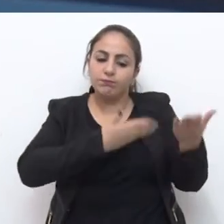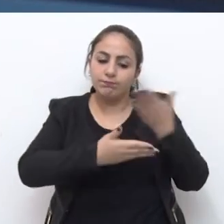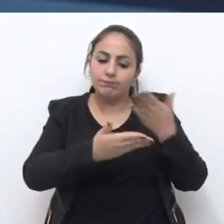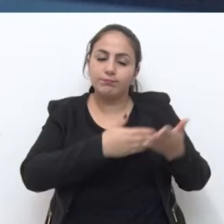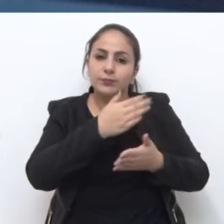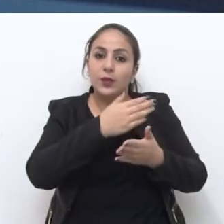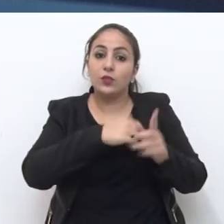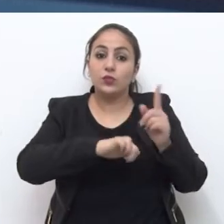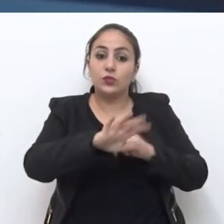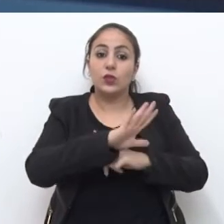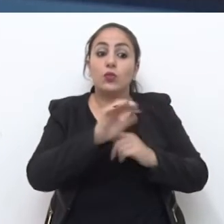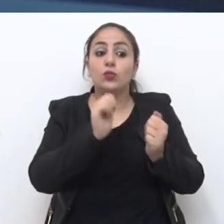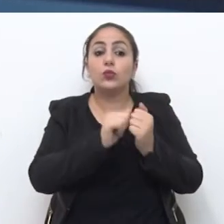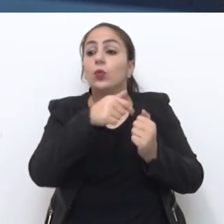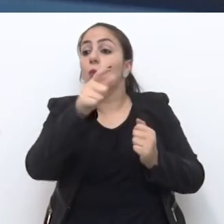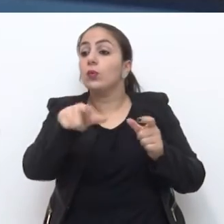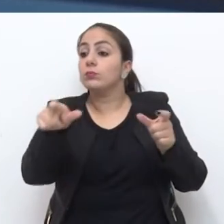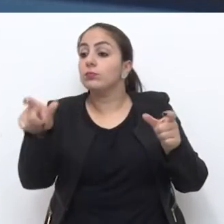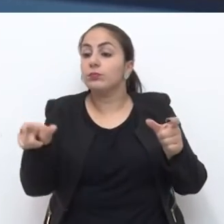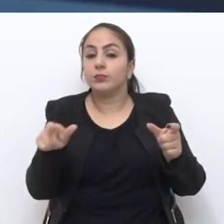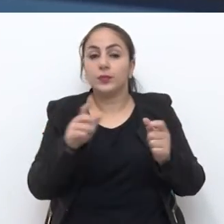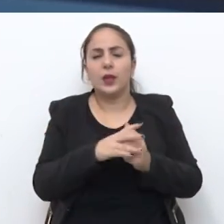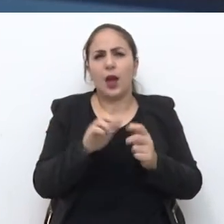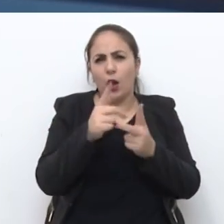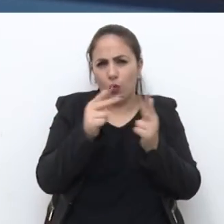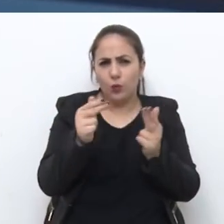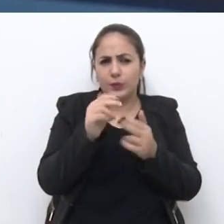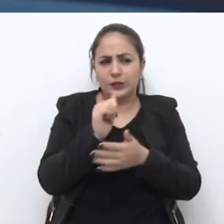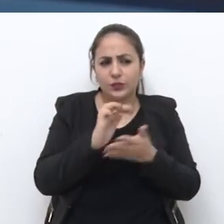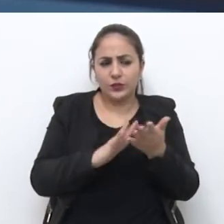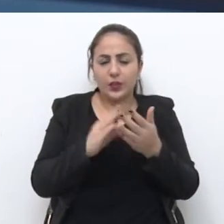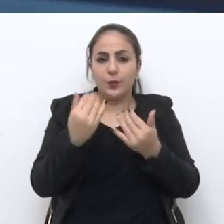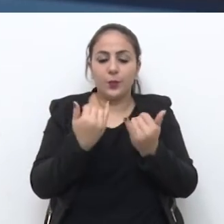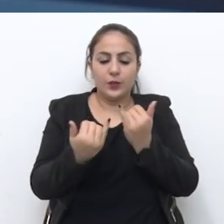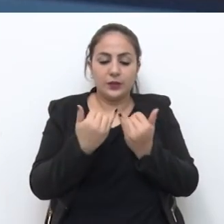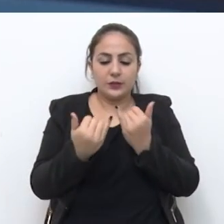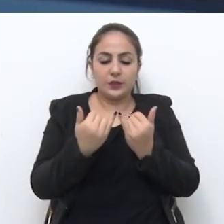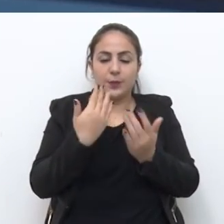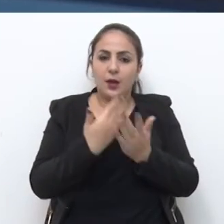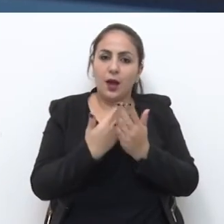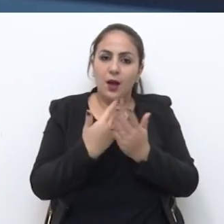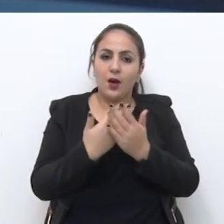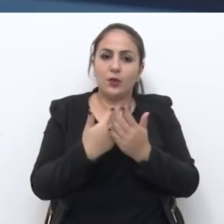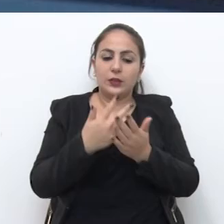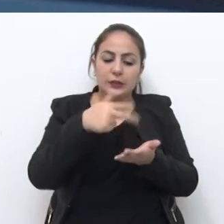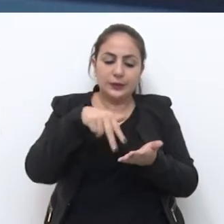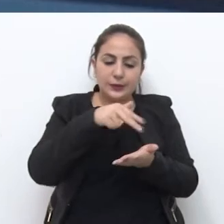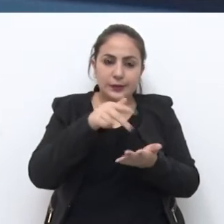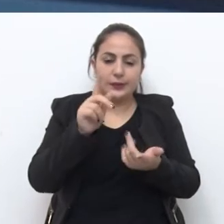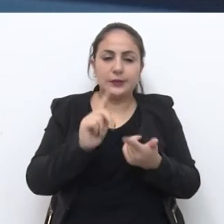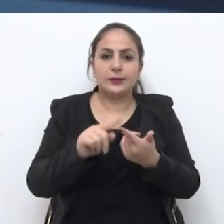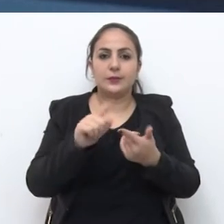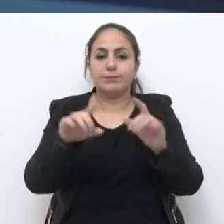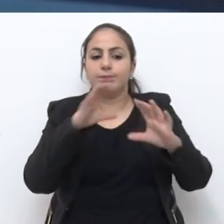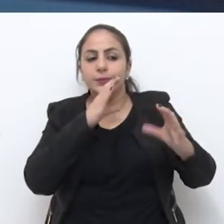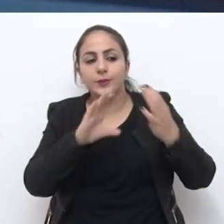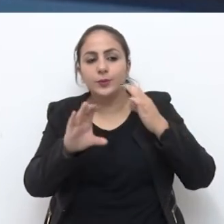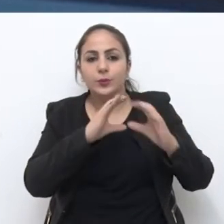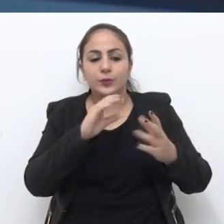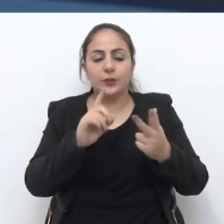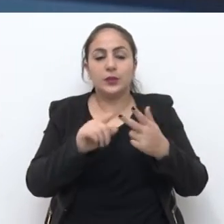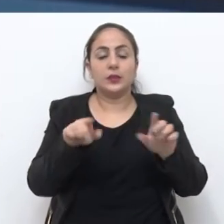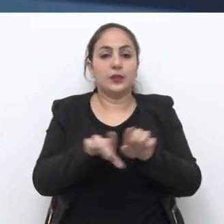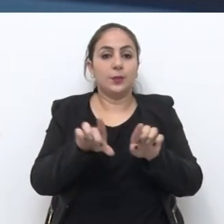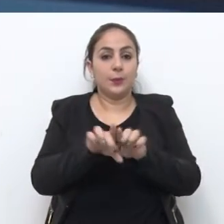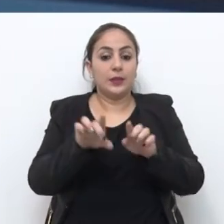de interação social com outros idosos, algumas atividades como por exemplo aulas de dança, aula de canto.